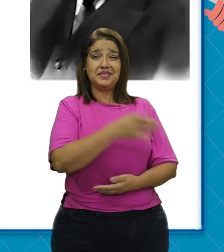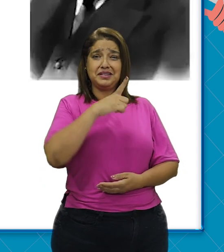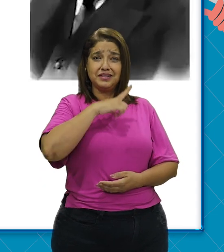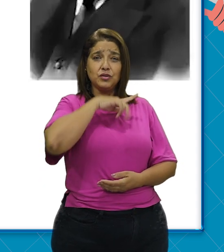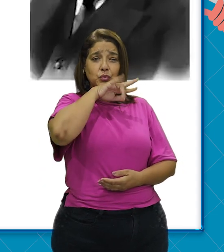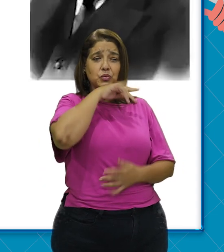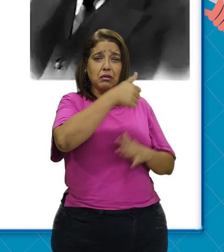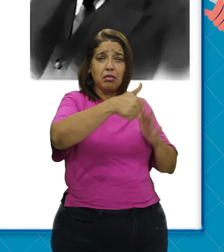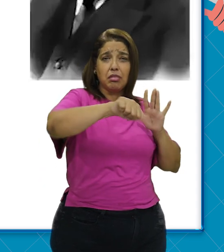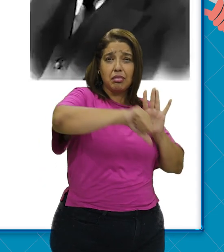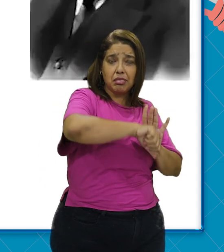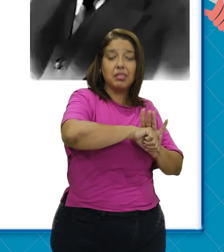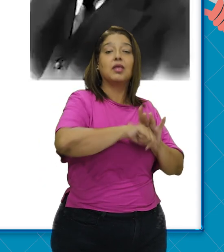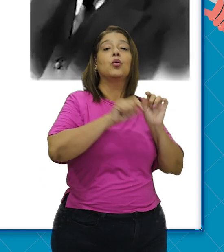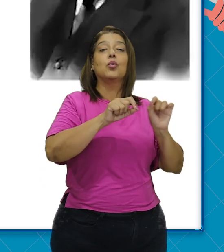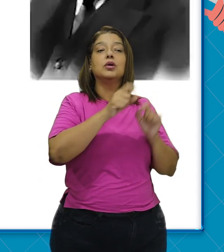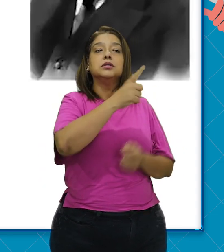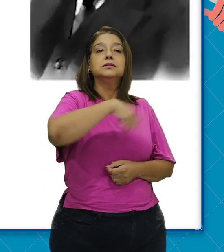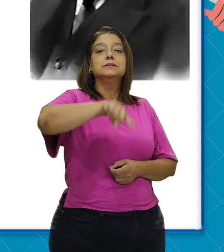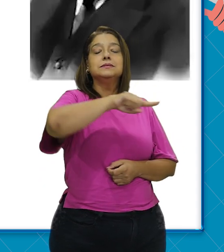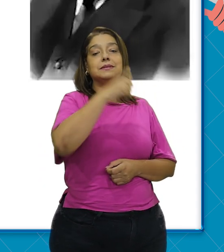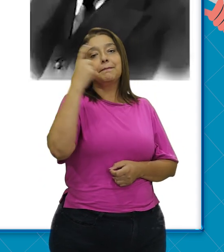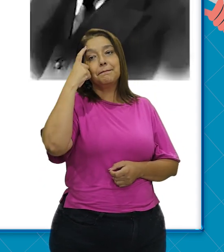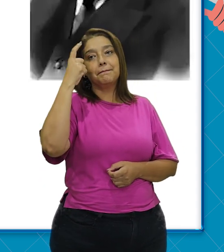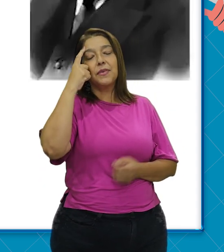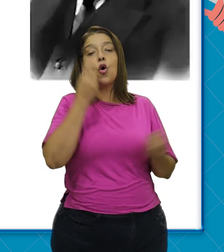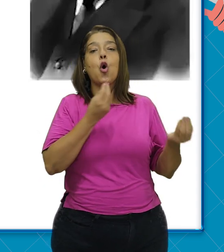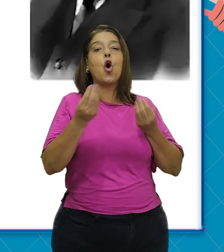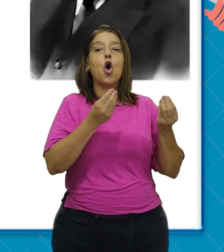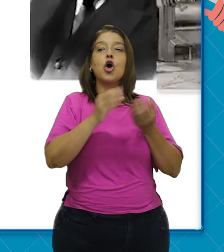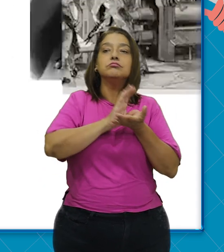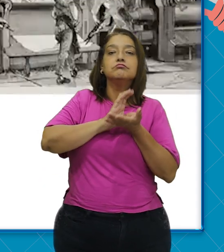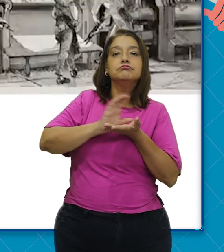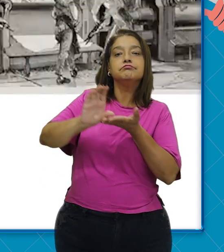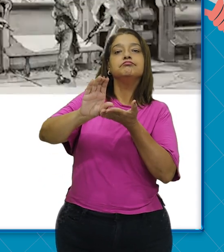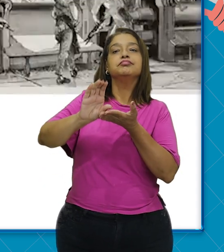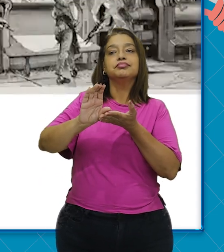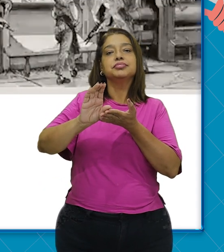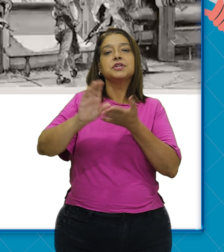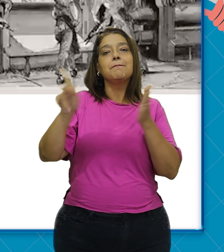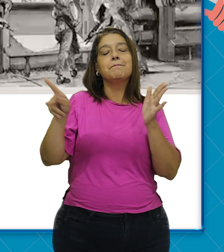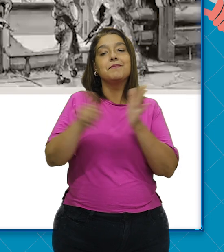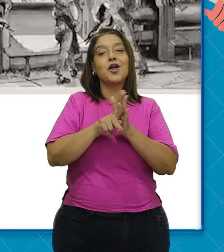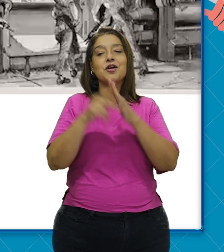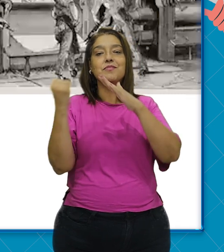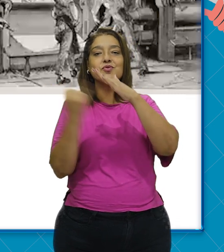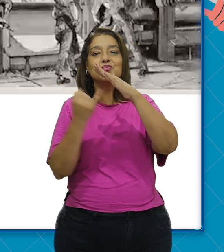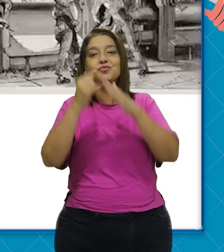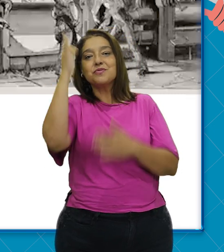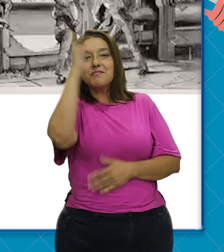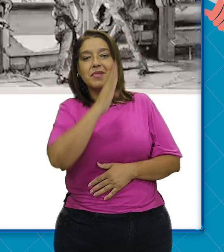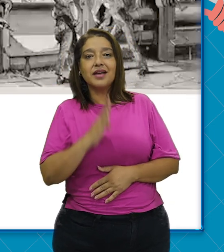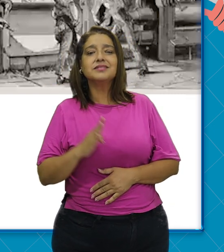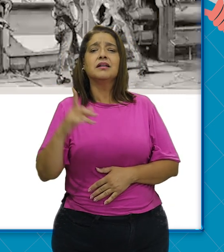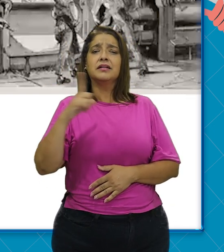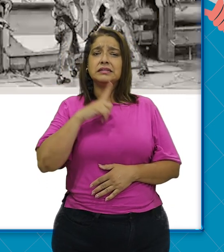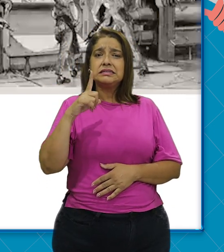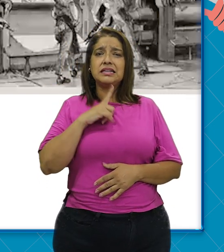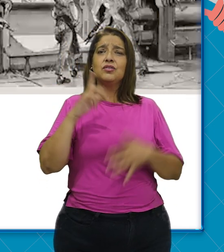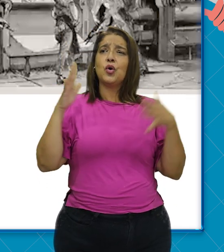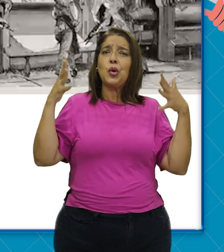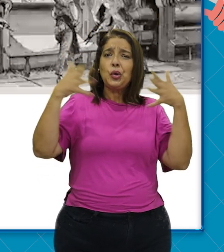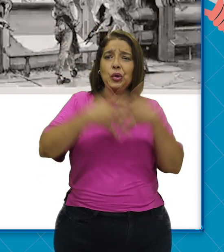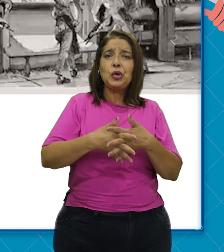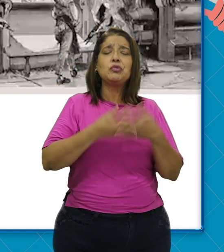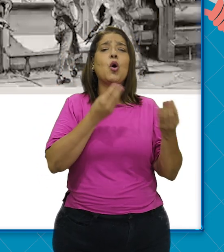alguns empreendedores usaram essa oportunidade para investir nas próprias indústrias brasileiras, já que estava muito complicado e caro de importar as